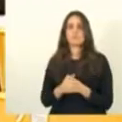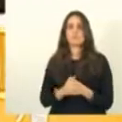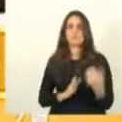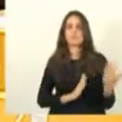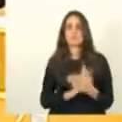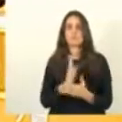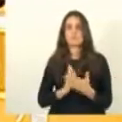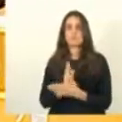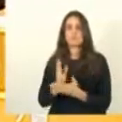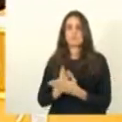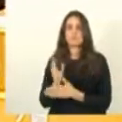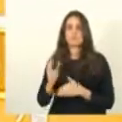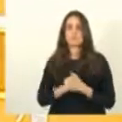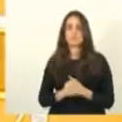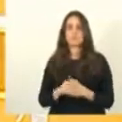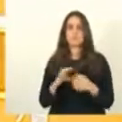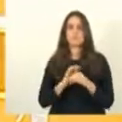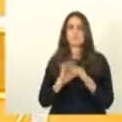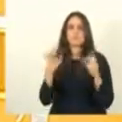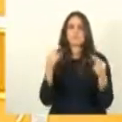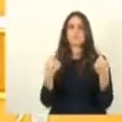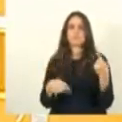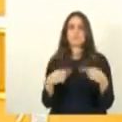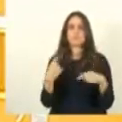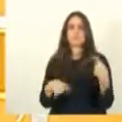nas comissões. Coloca a matéria.